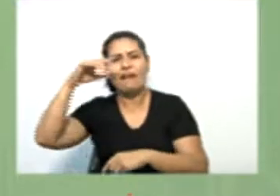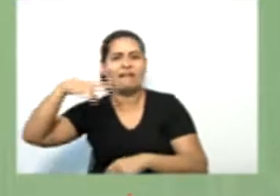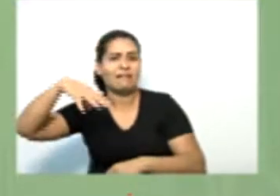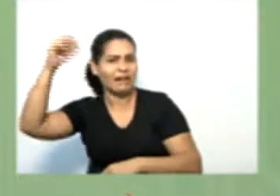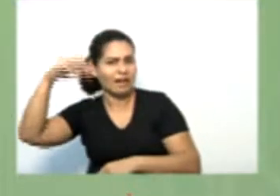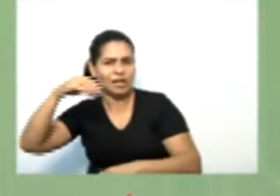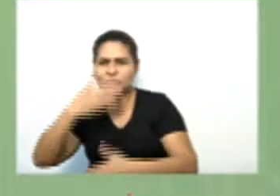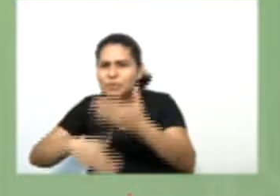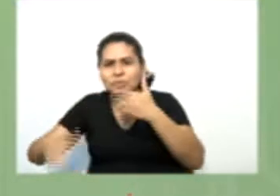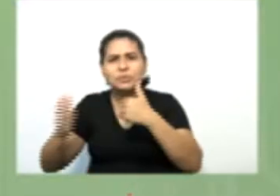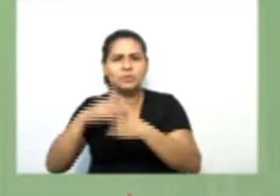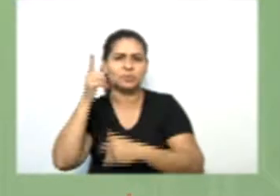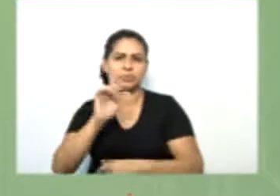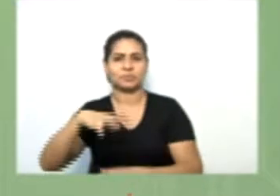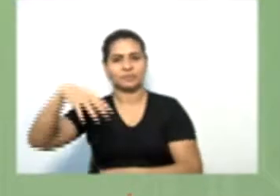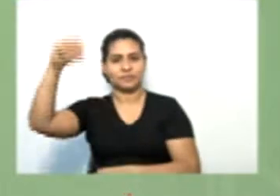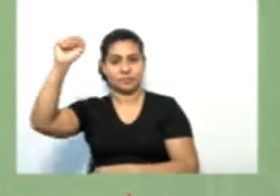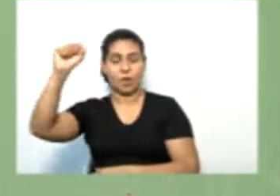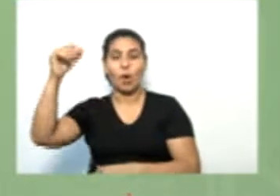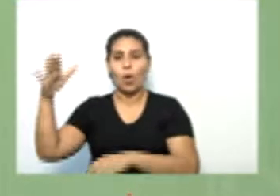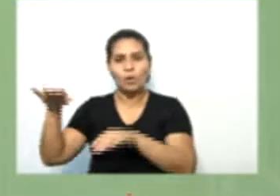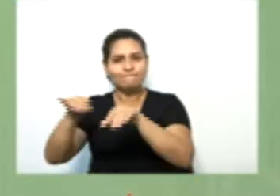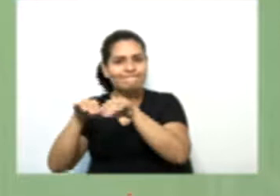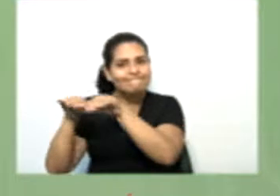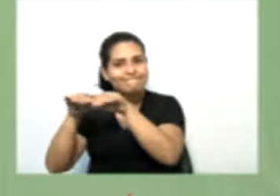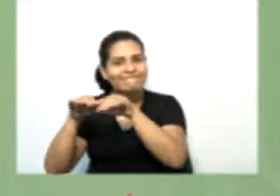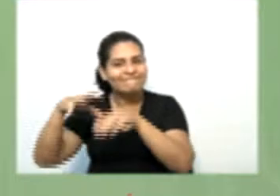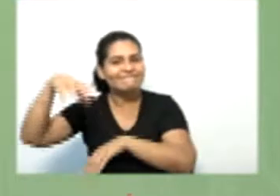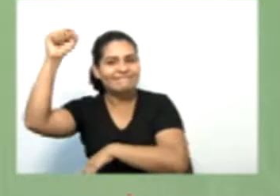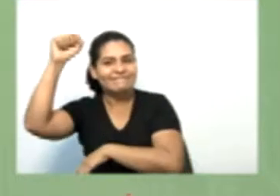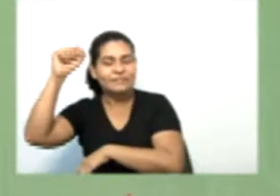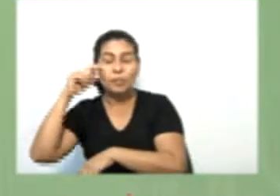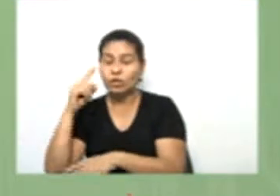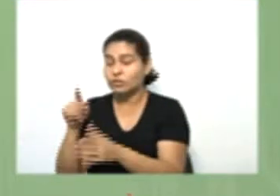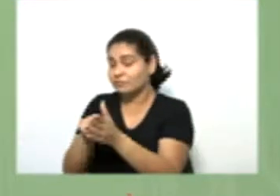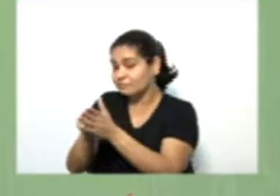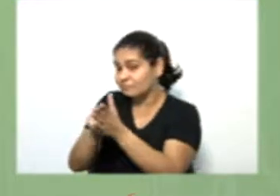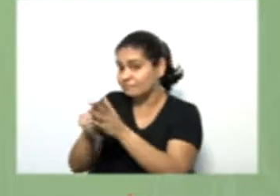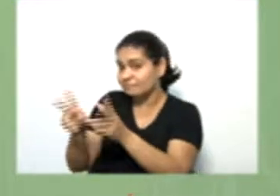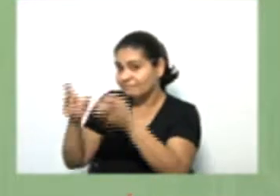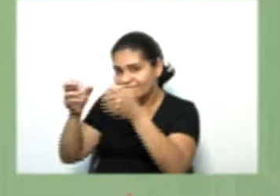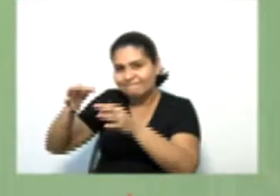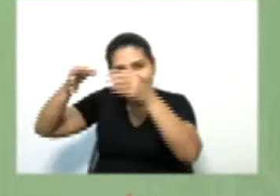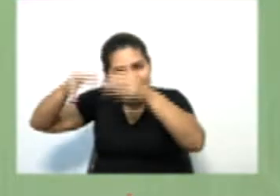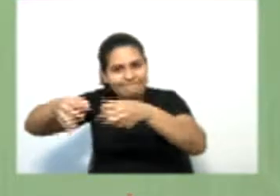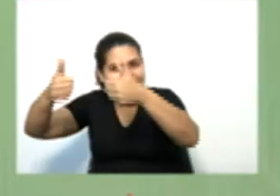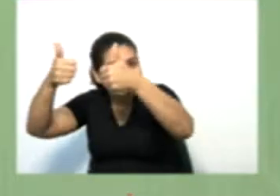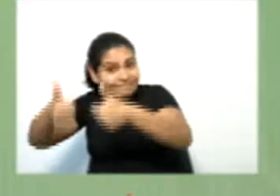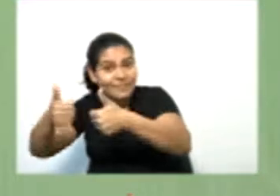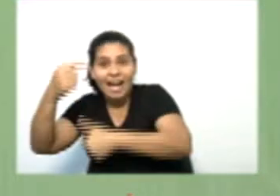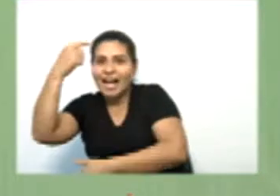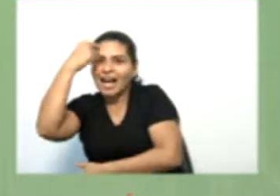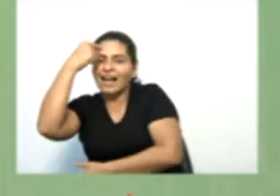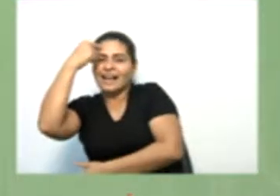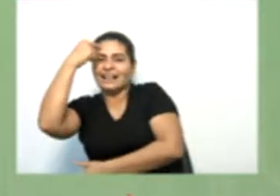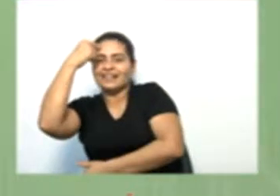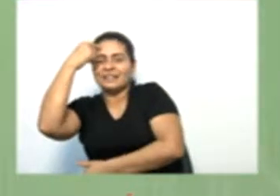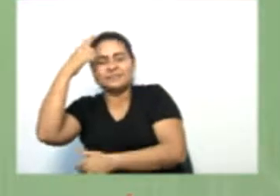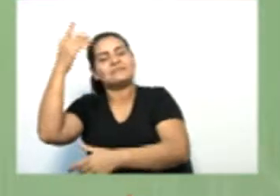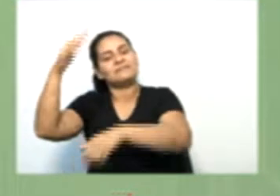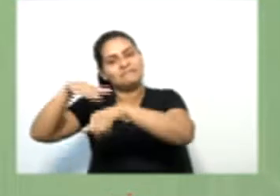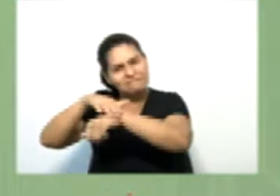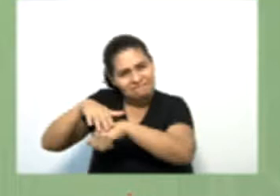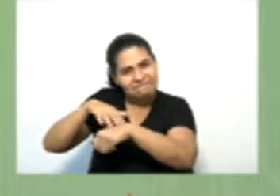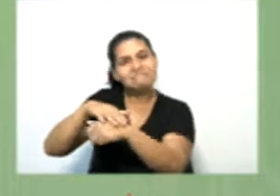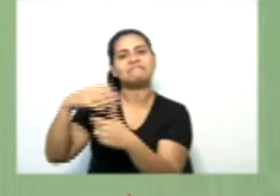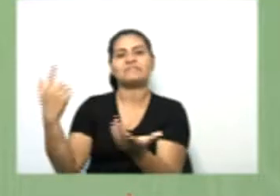onde todo mundo tem que ganhar mesmo. Um impasse pode ser analisado positivamente, ideias podem ser